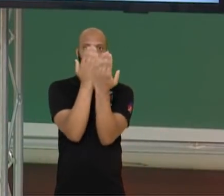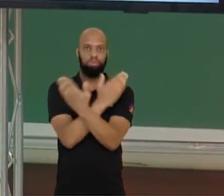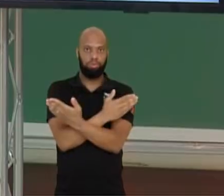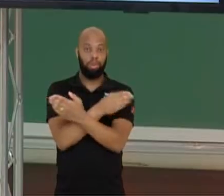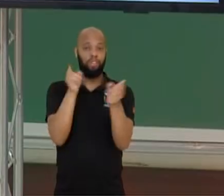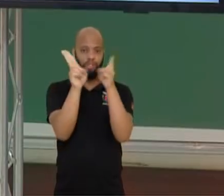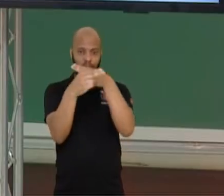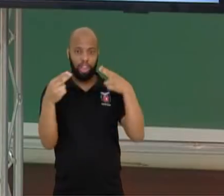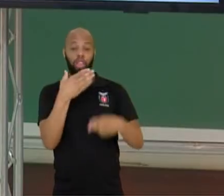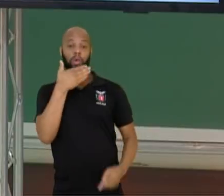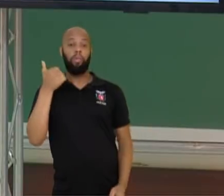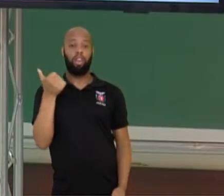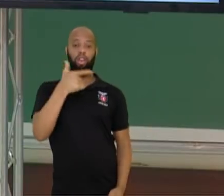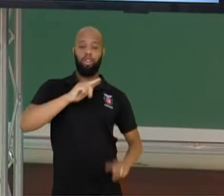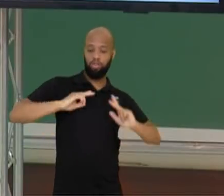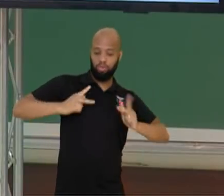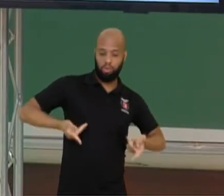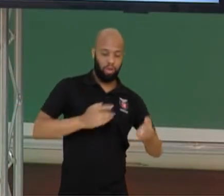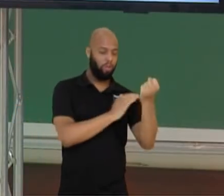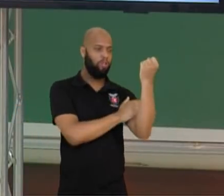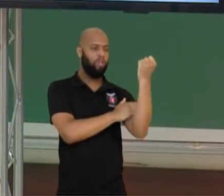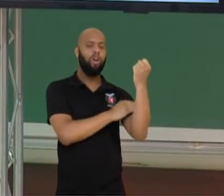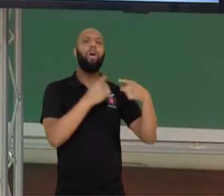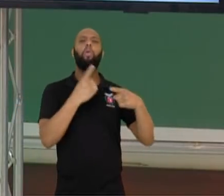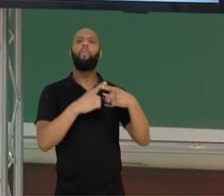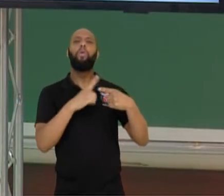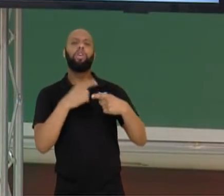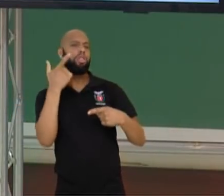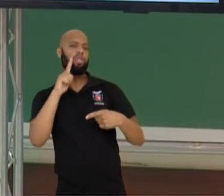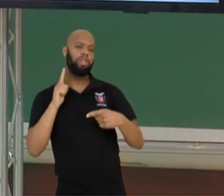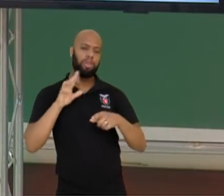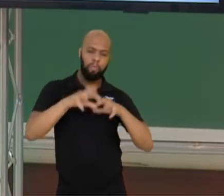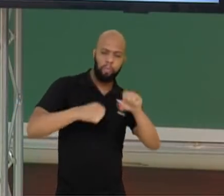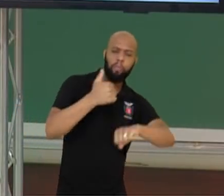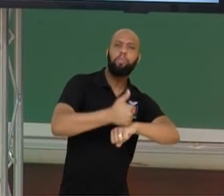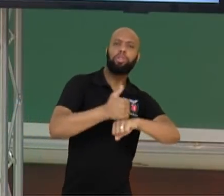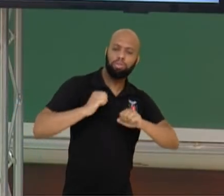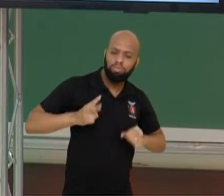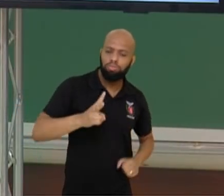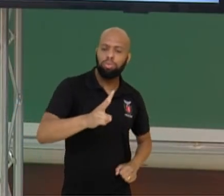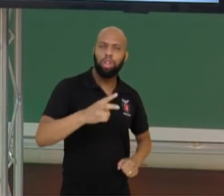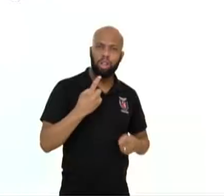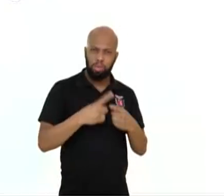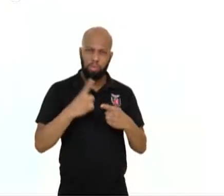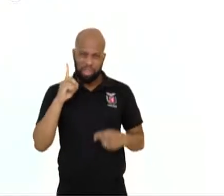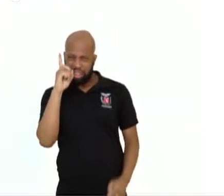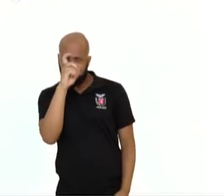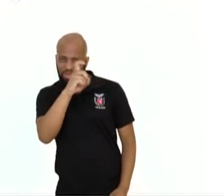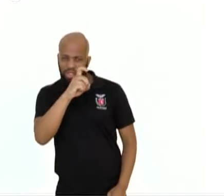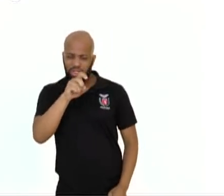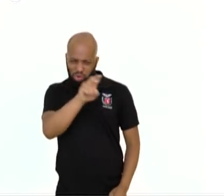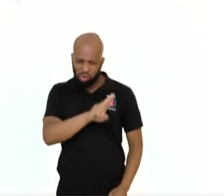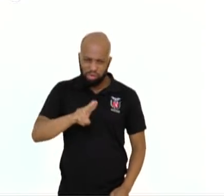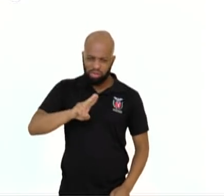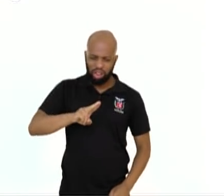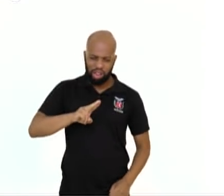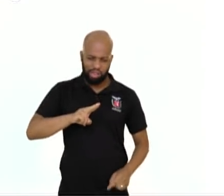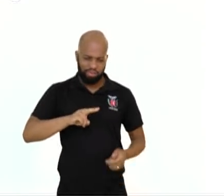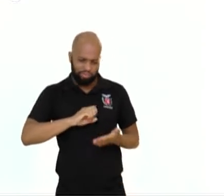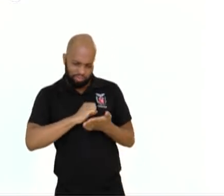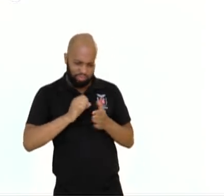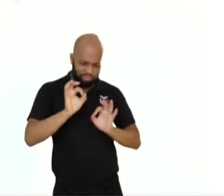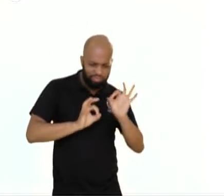humana. Por que eles não dominaram a época aqui então? Porque são difíceis de serem manuseados? A gente pode até pensar que eles têm uma